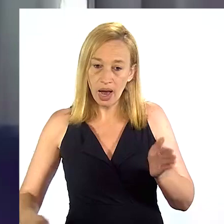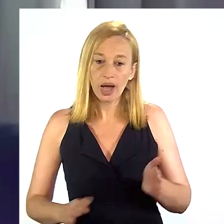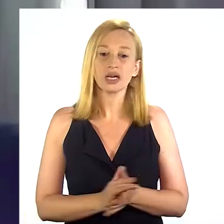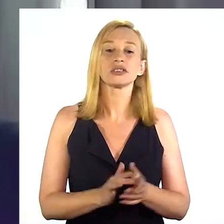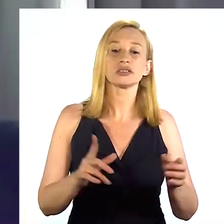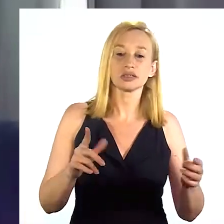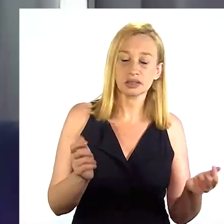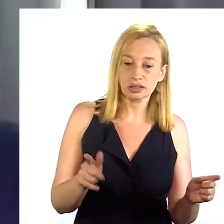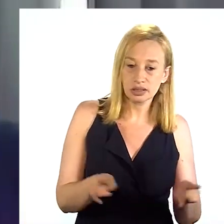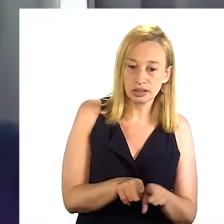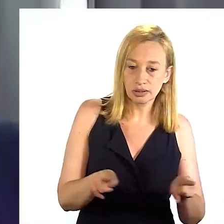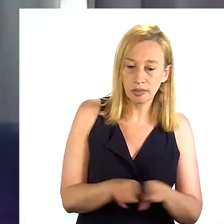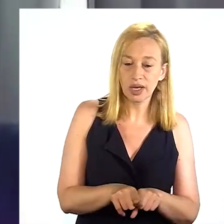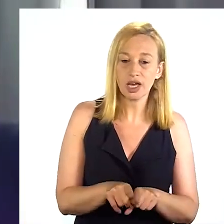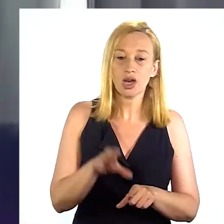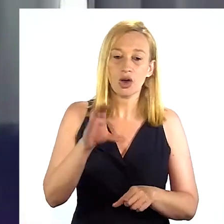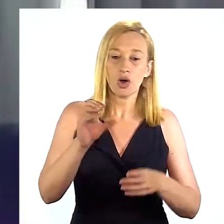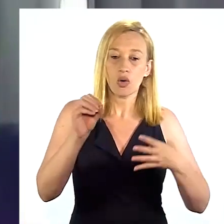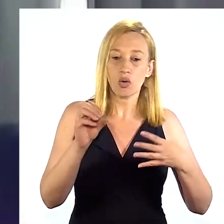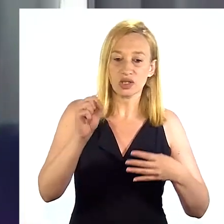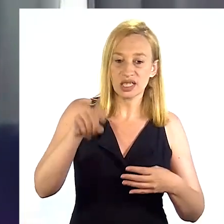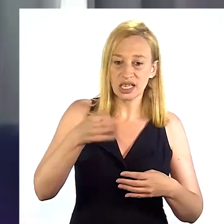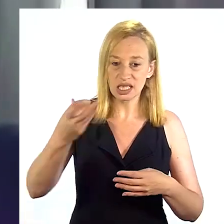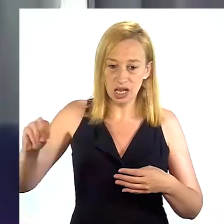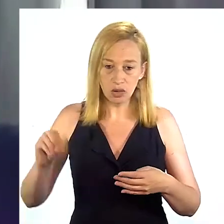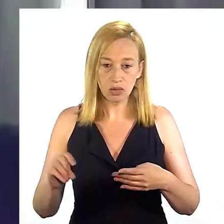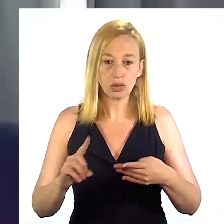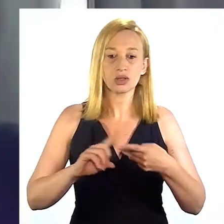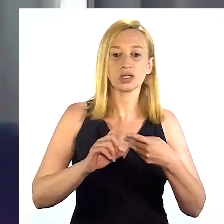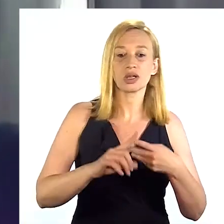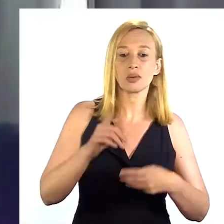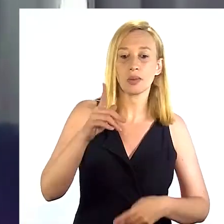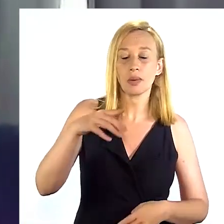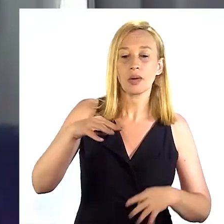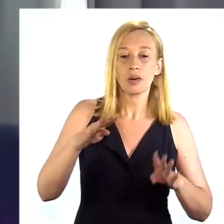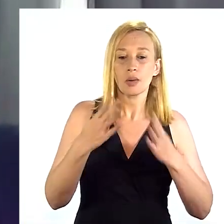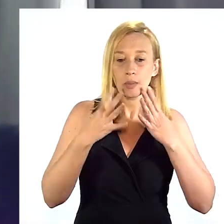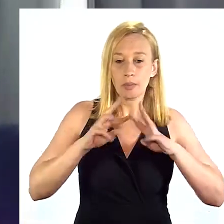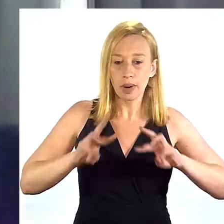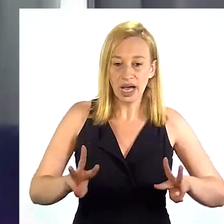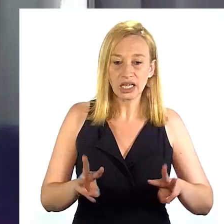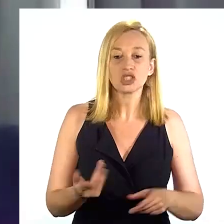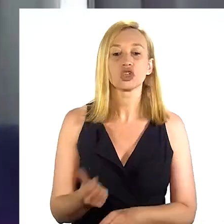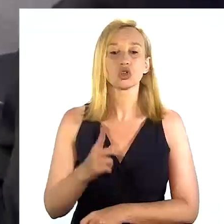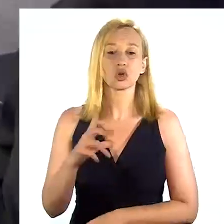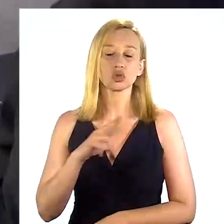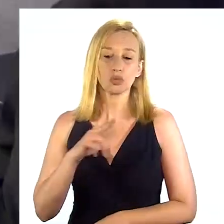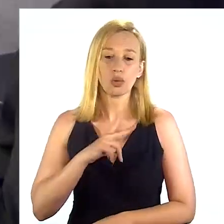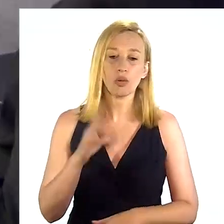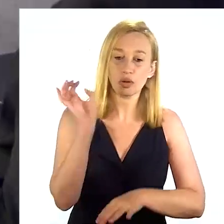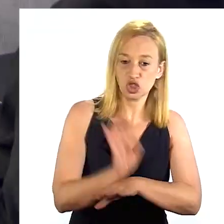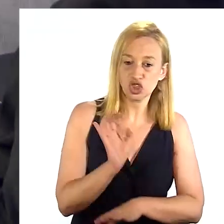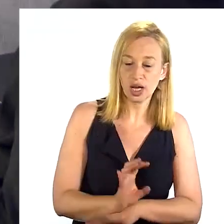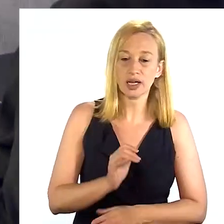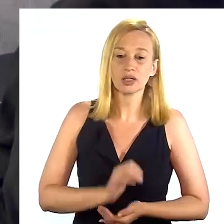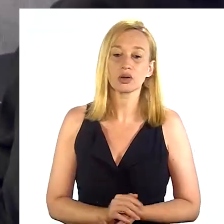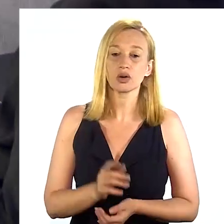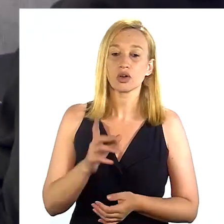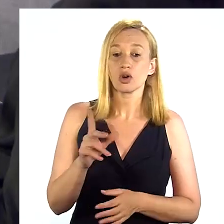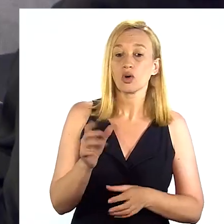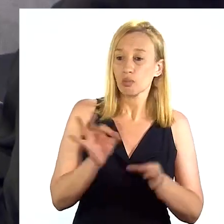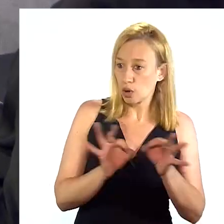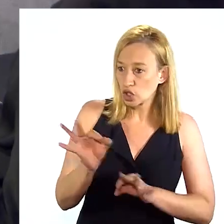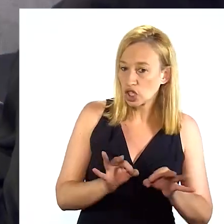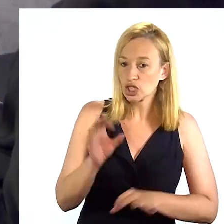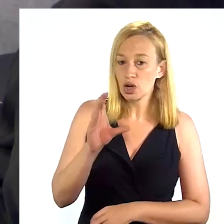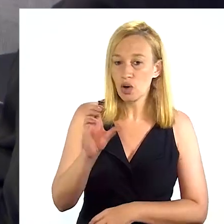marítimos. Temos a concessão, que é o projeto Fomento, e temos o marketing do próprio Estado. No projeto Fomento de concessão, que é esse que